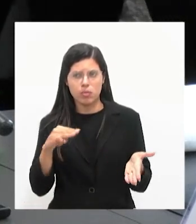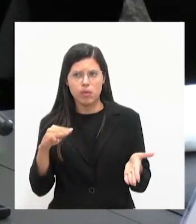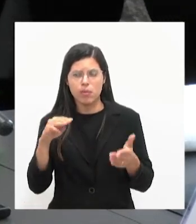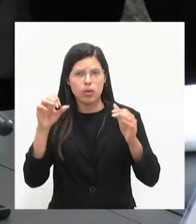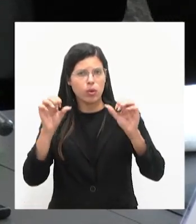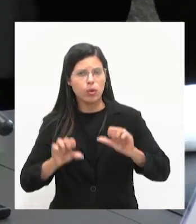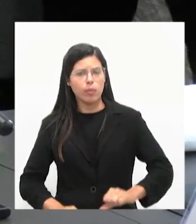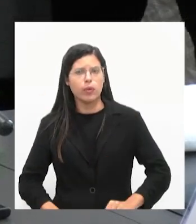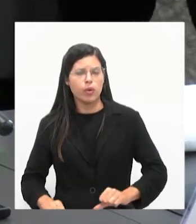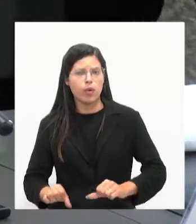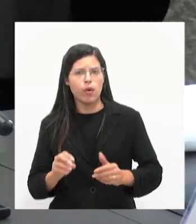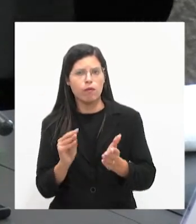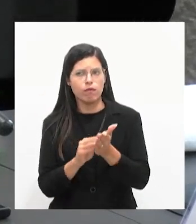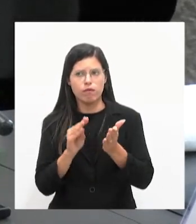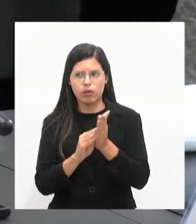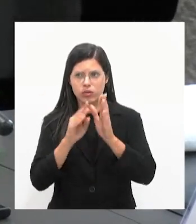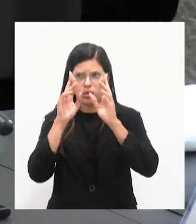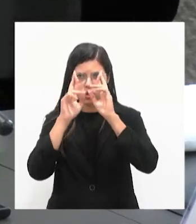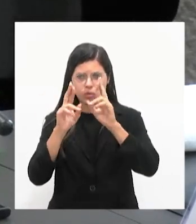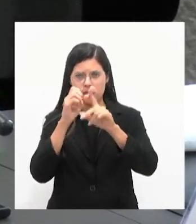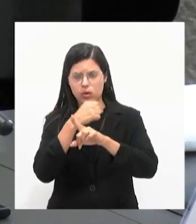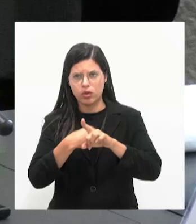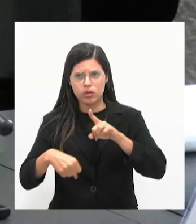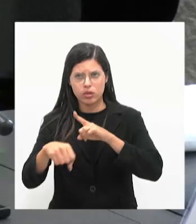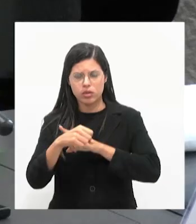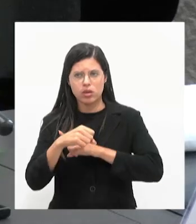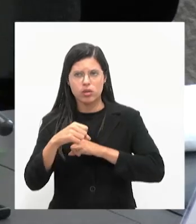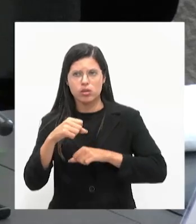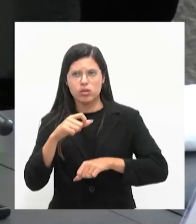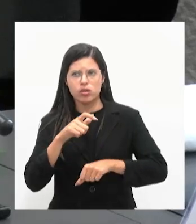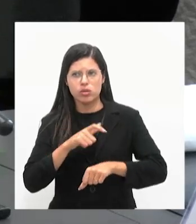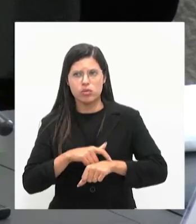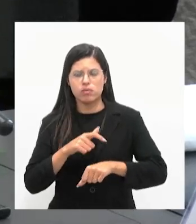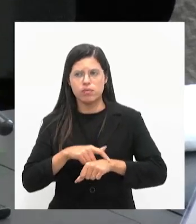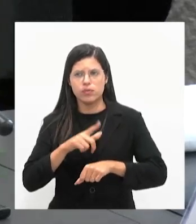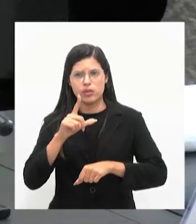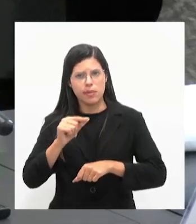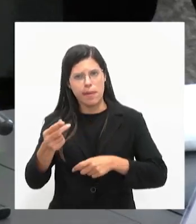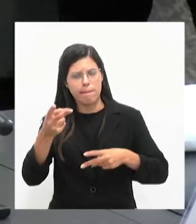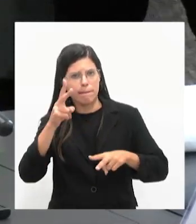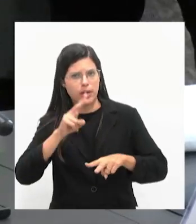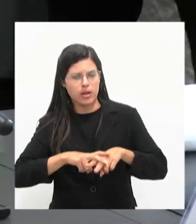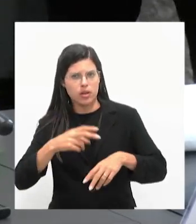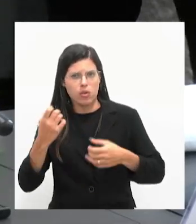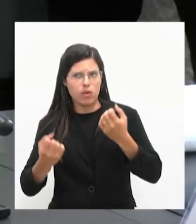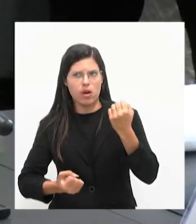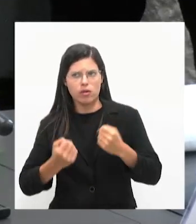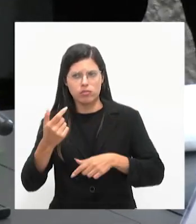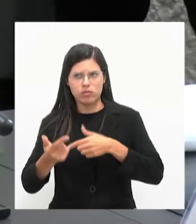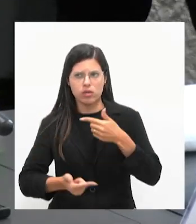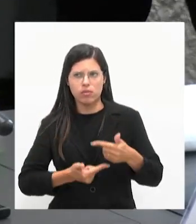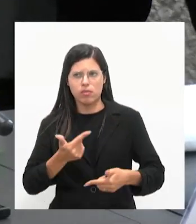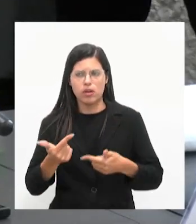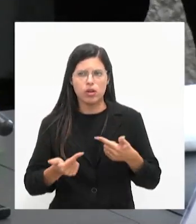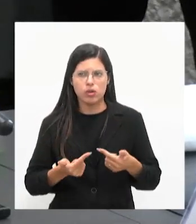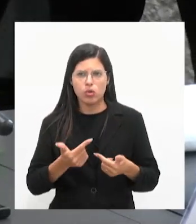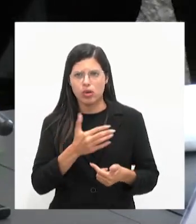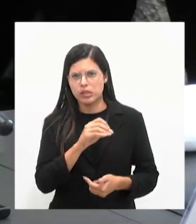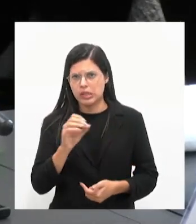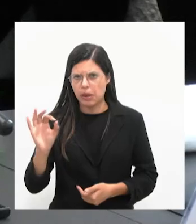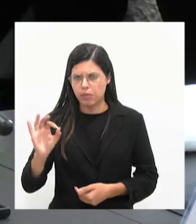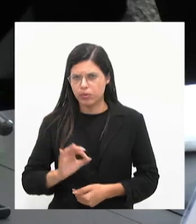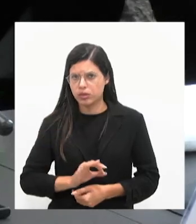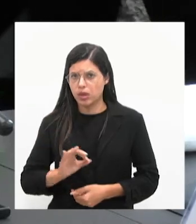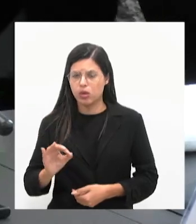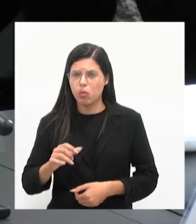o desrespeito com a sociedade. Porque na hora de sair para prender o carro do trabalhador, 100%. Na hora de